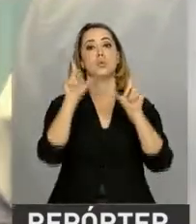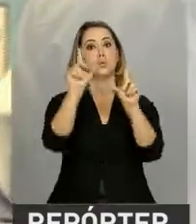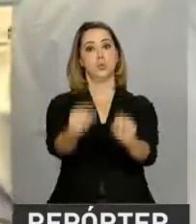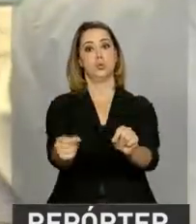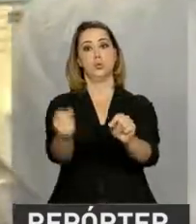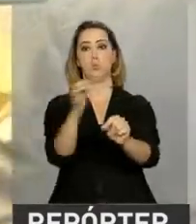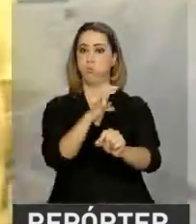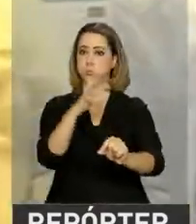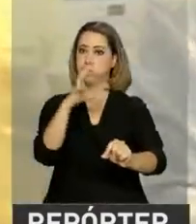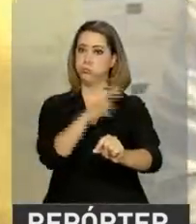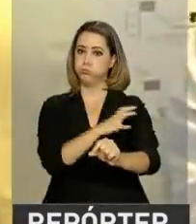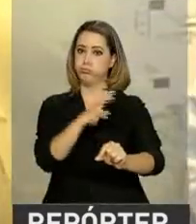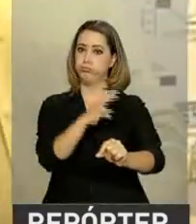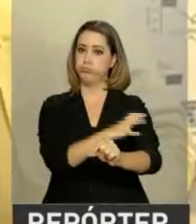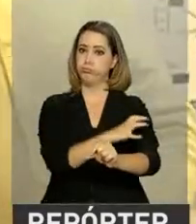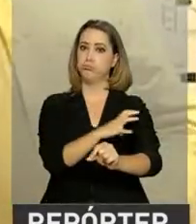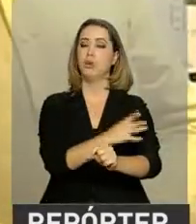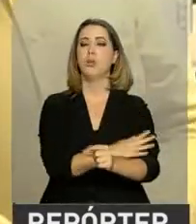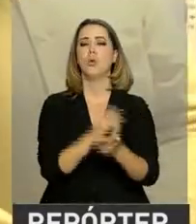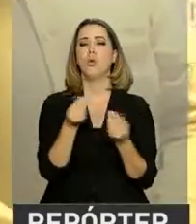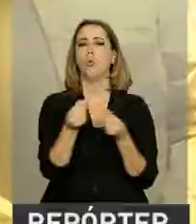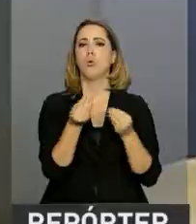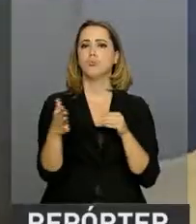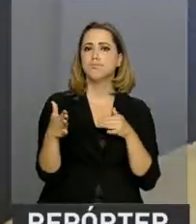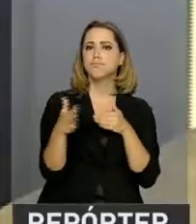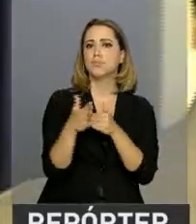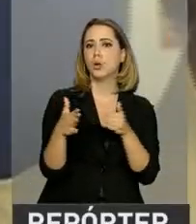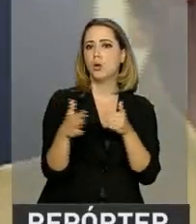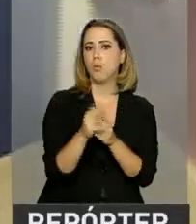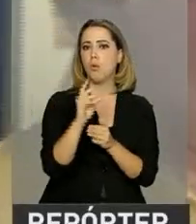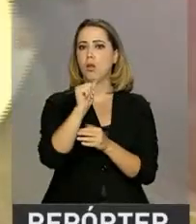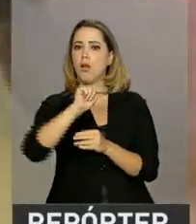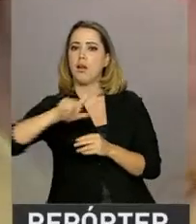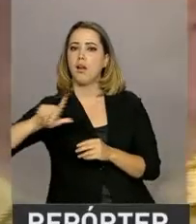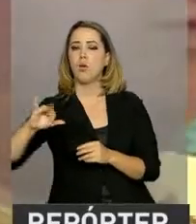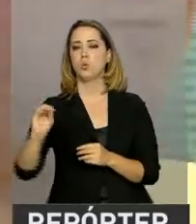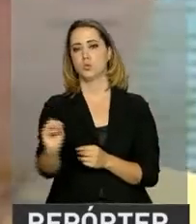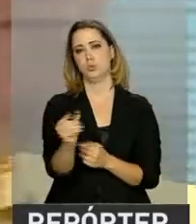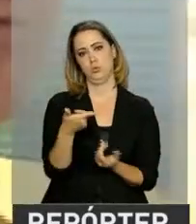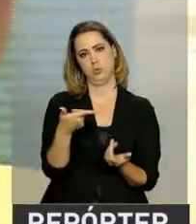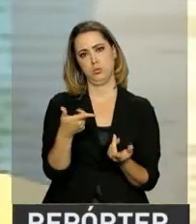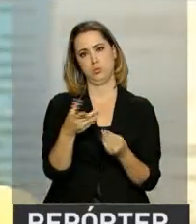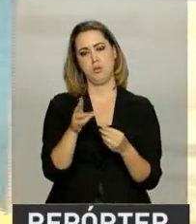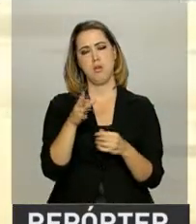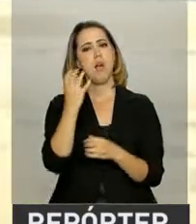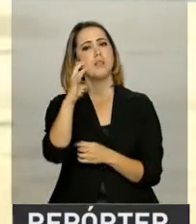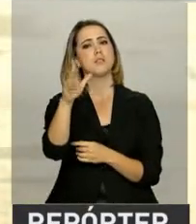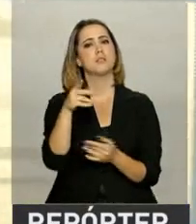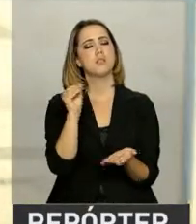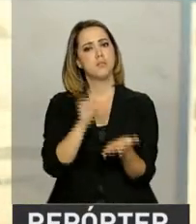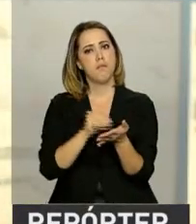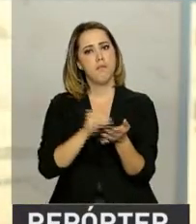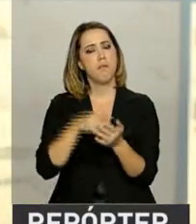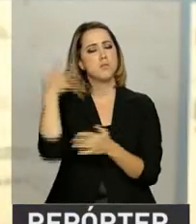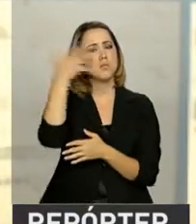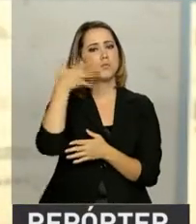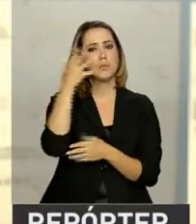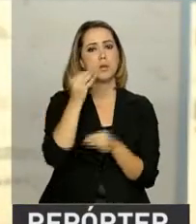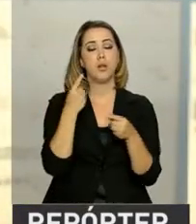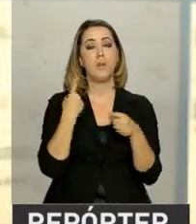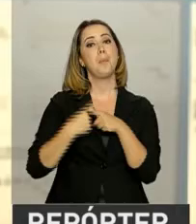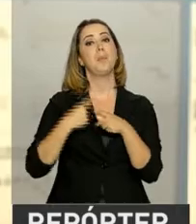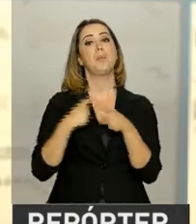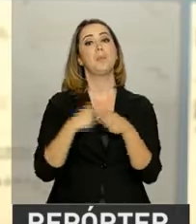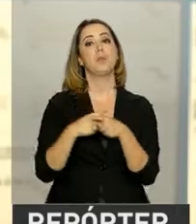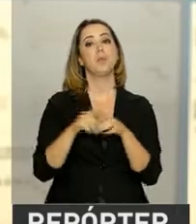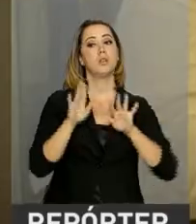arterial agem bloqueando o canal de cálcio a ciência ainda não tinha conseguido explicar porque dependendo da